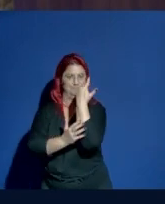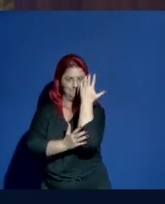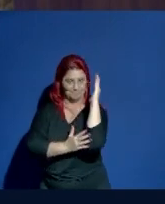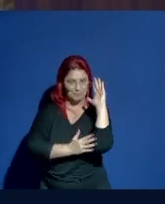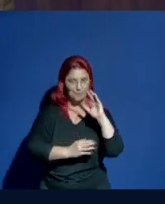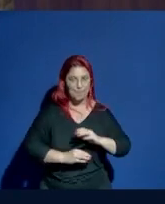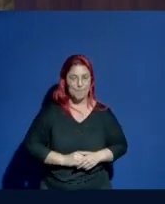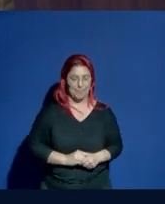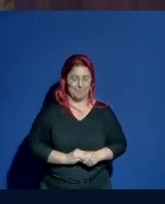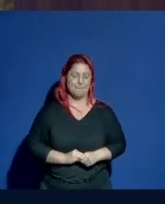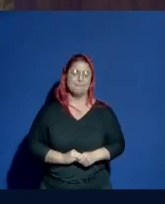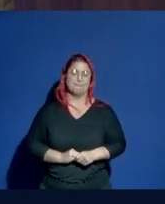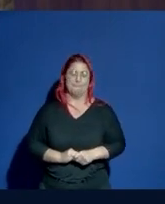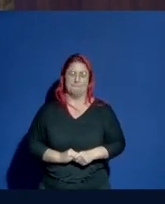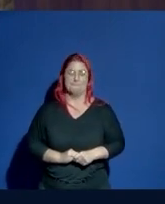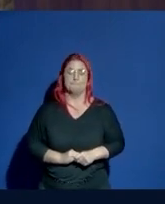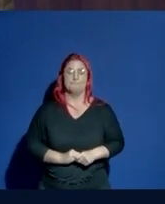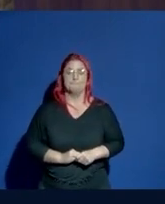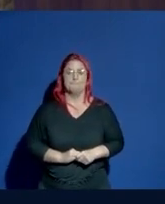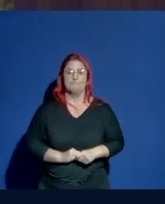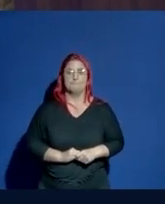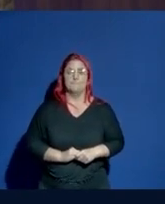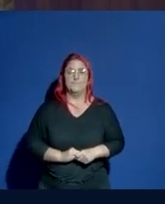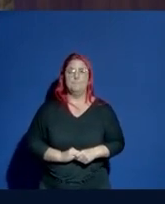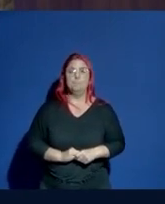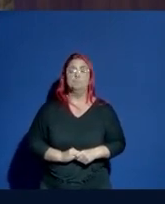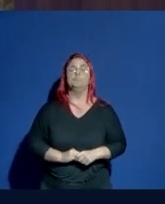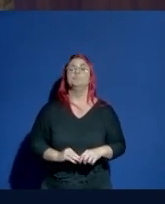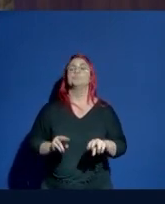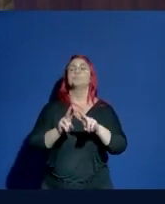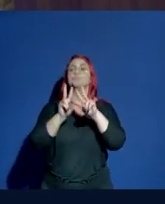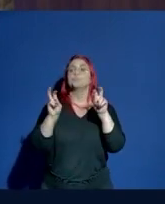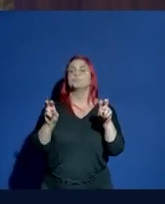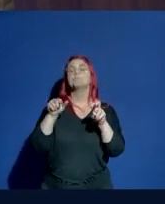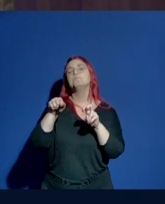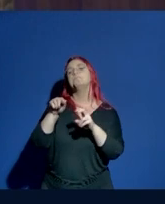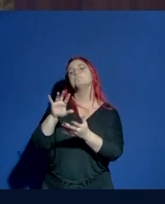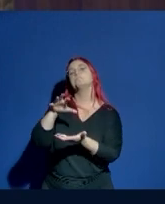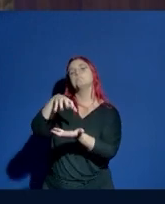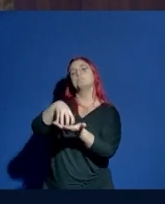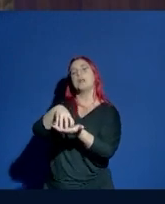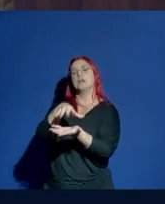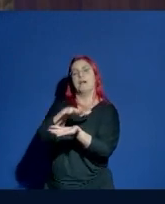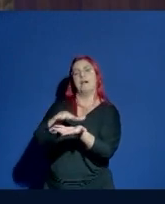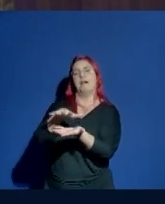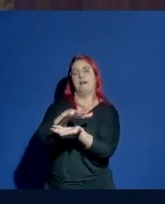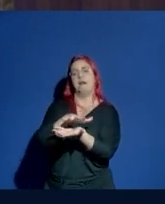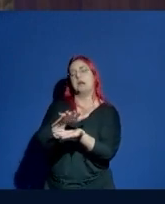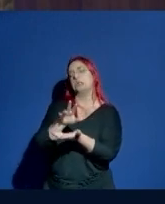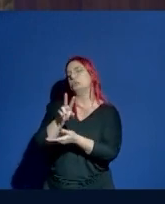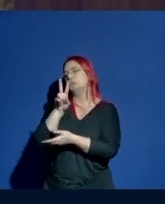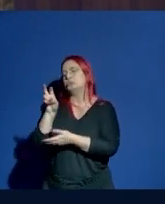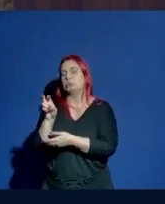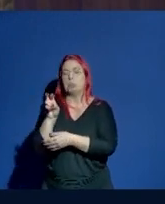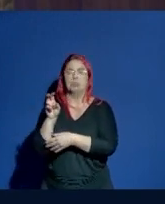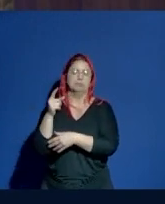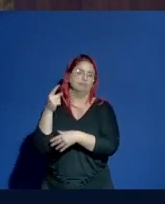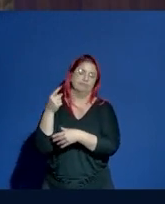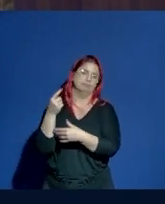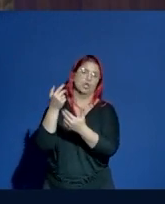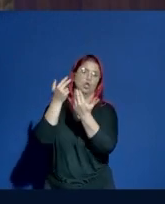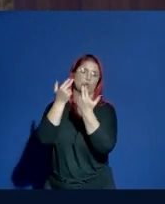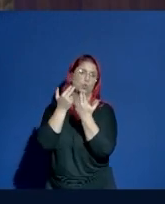produtividade. Quando a gente fala um pouco aqui, um pouquinho mais do setor, quando a gente olha esse setor, né, tanto de especialidade de maneira geral,